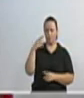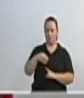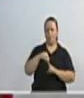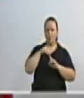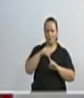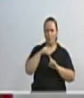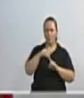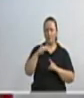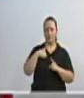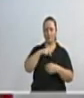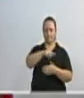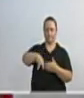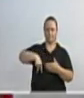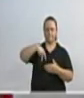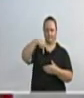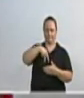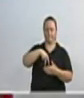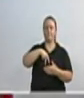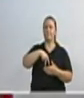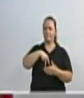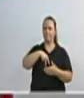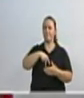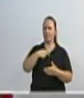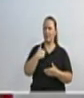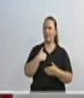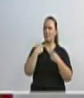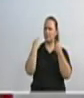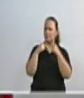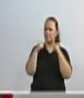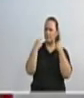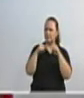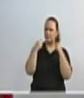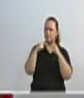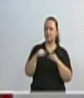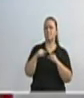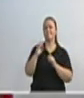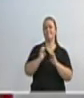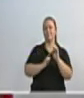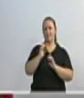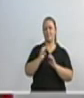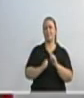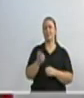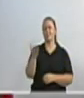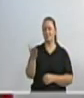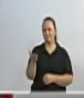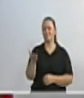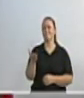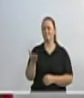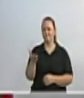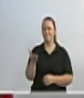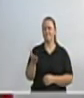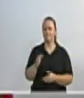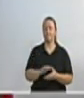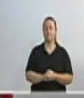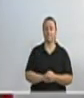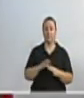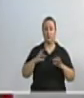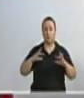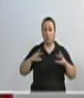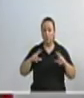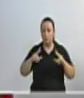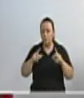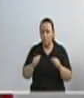eu utilizei uma tribuna, eu critiquei as operadoras. E todos que estavam